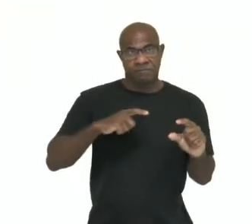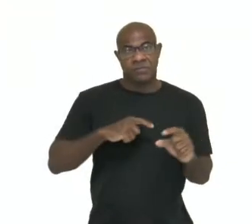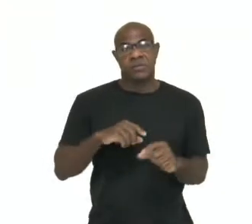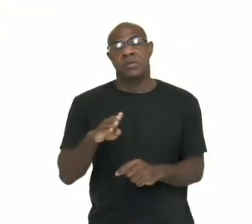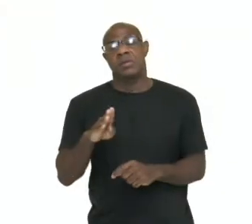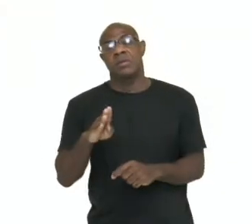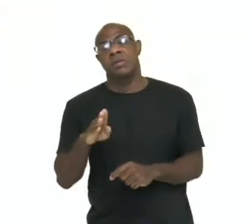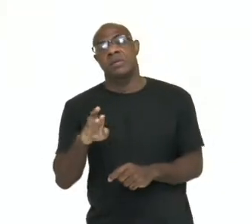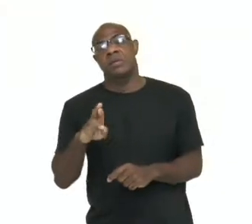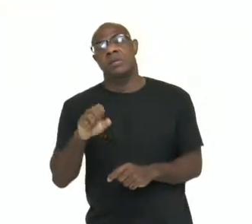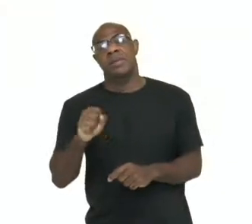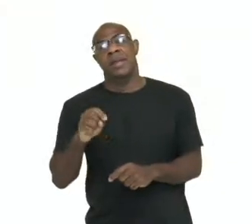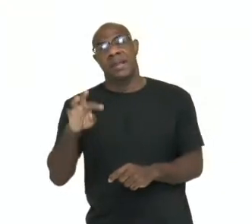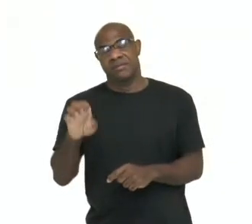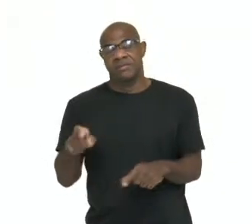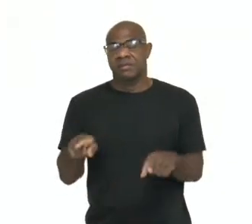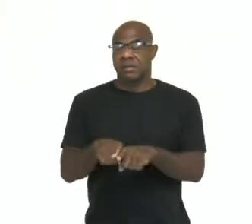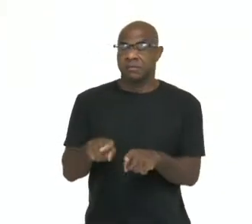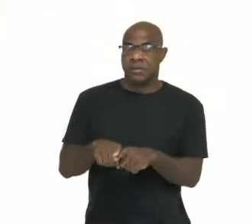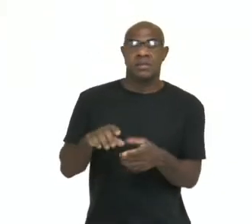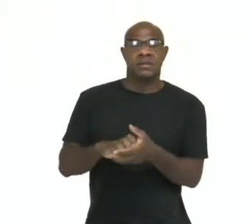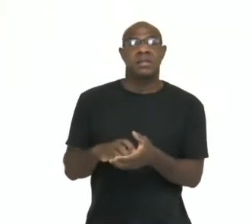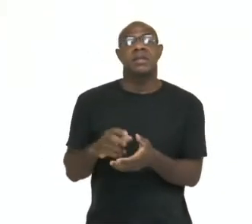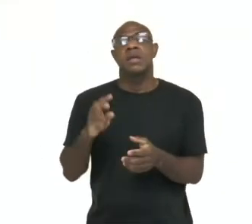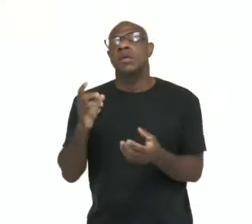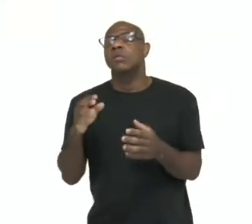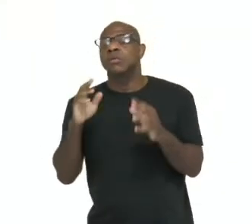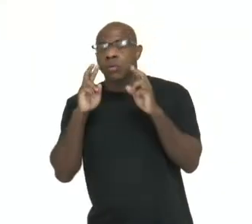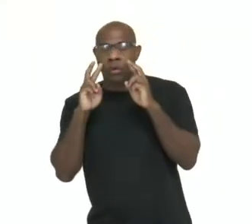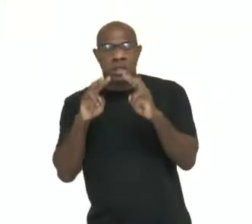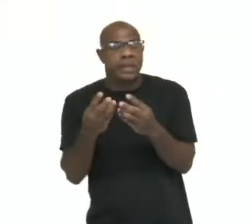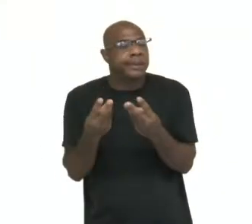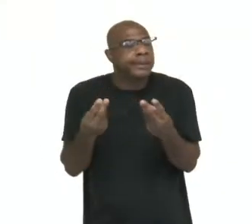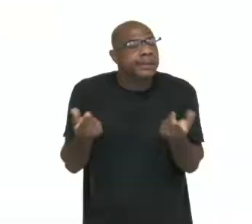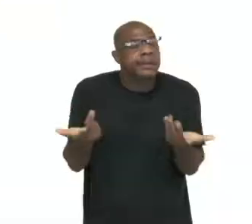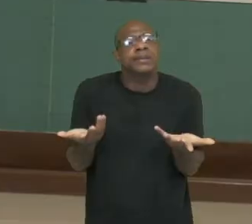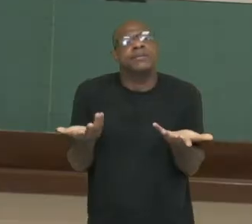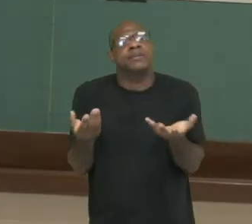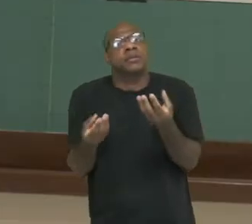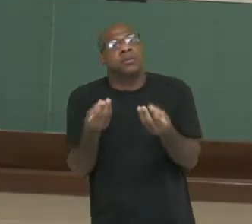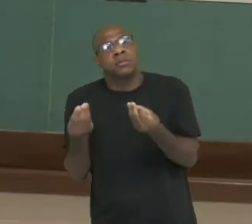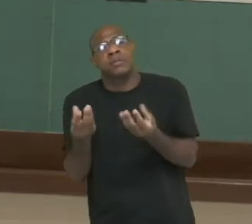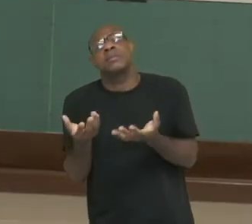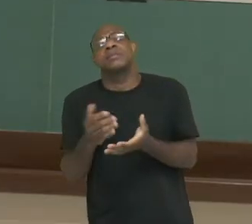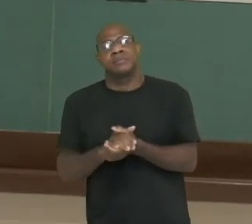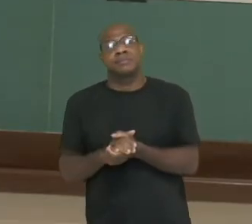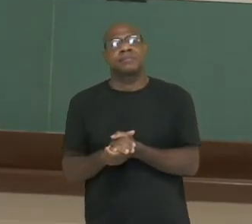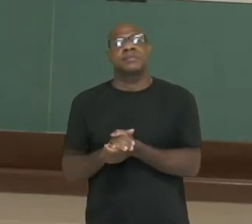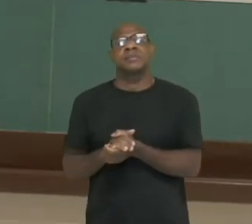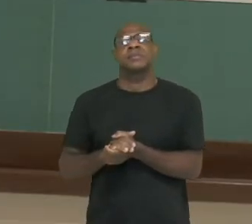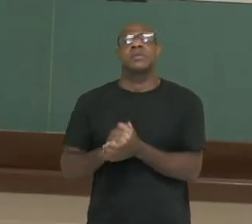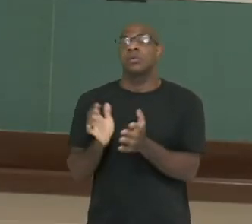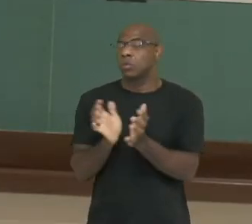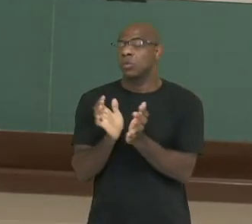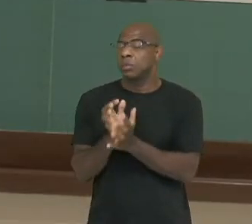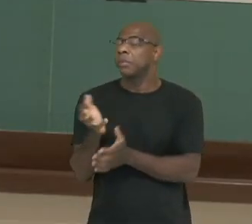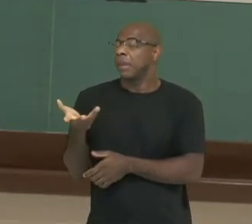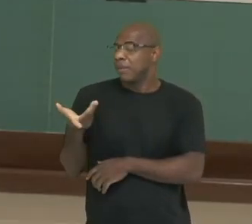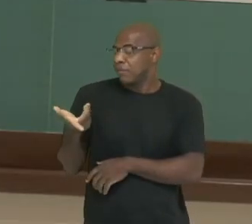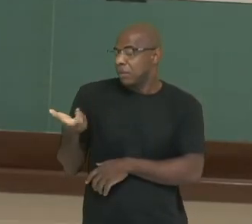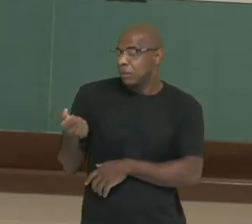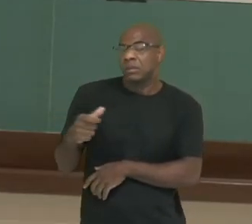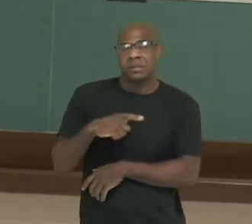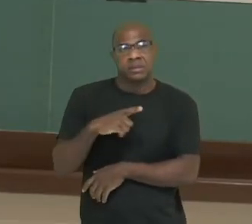Brecht, encenado, né, com todo o olhar sensível e a direção maravilhosa do Hugo Daniel Mengarelli. Então,